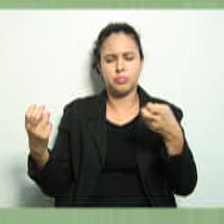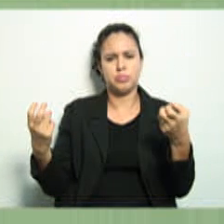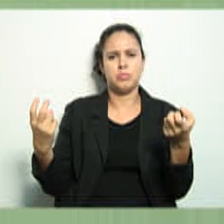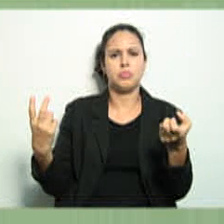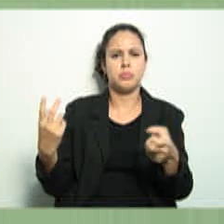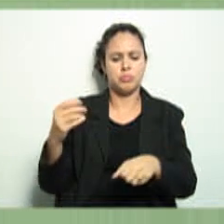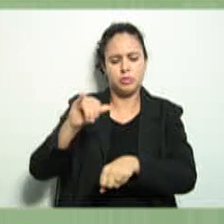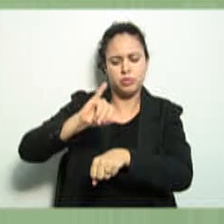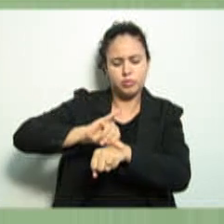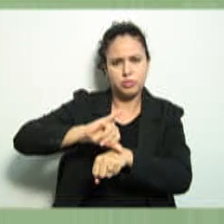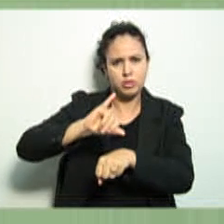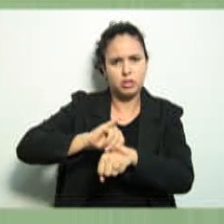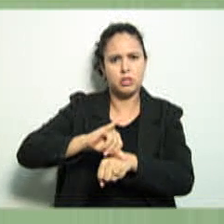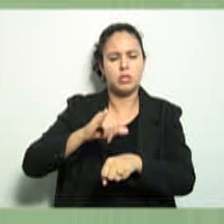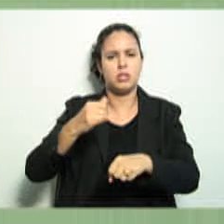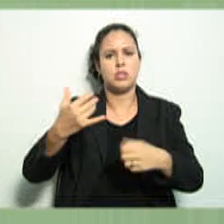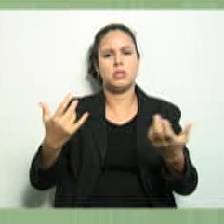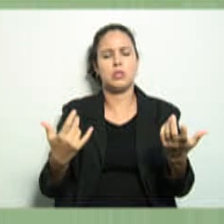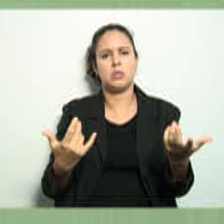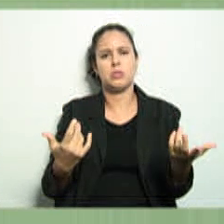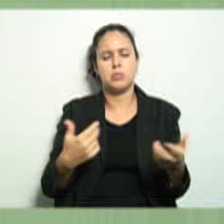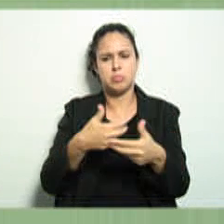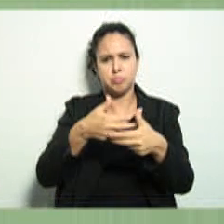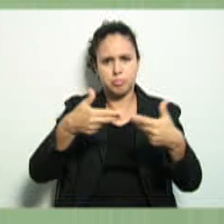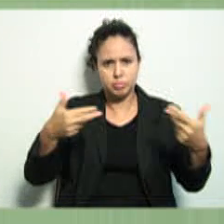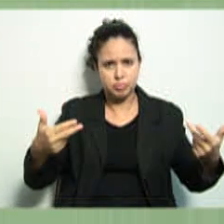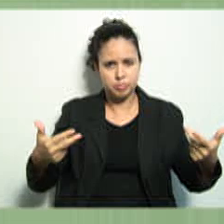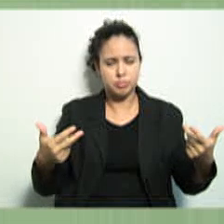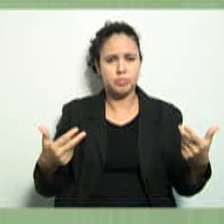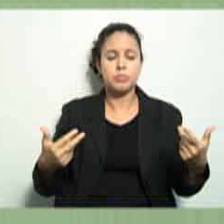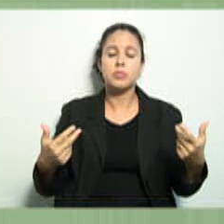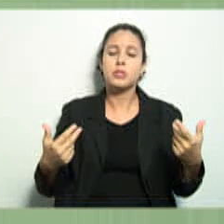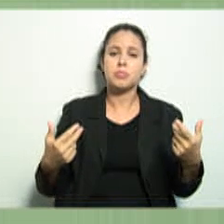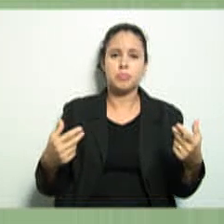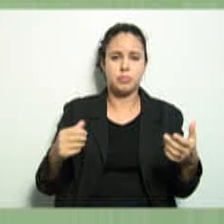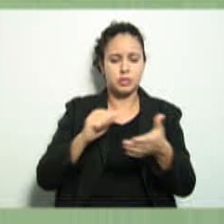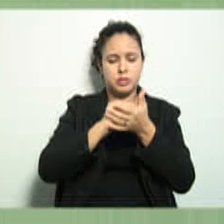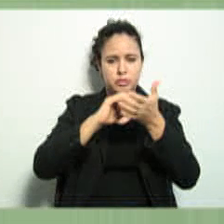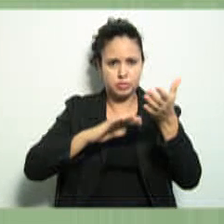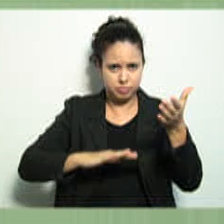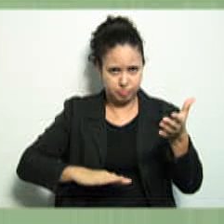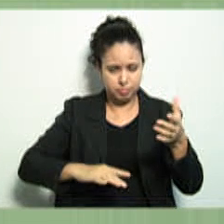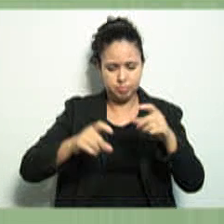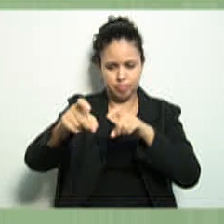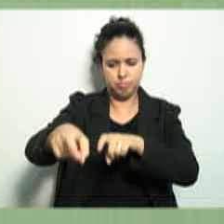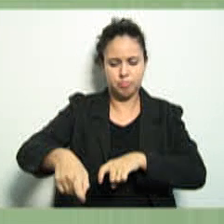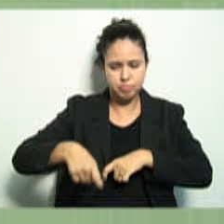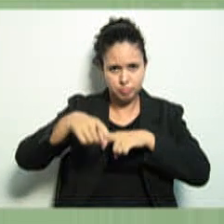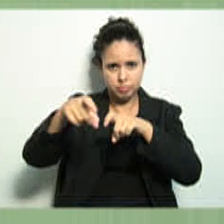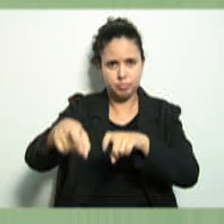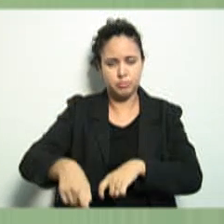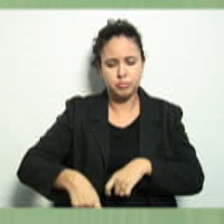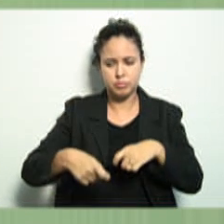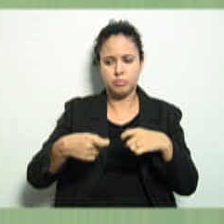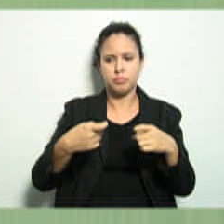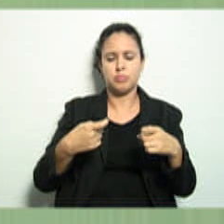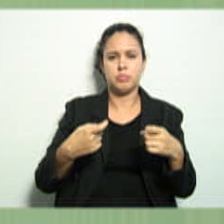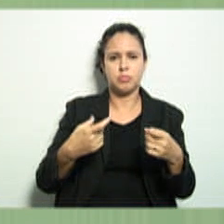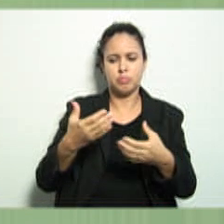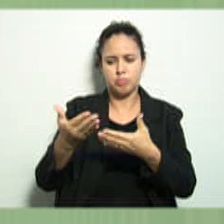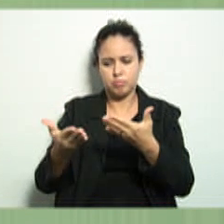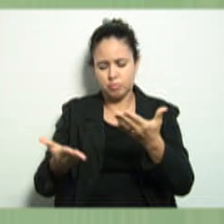Lembrando que essa atividade agropecuária cresceu tanto a ponto de ser uma das mais importantes do nosso estado.